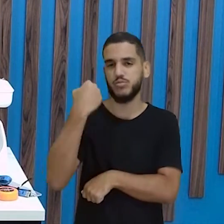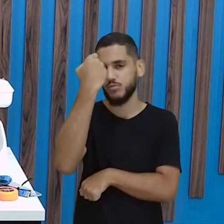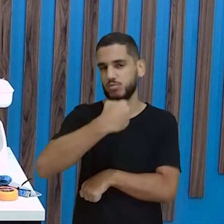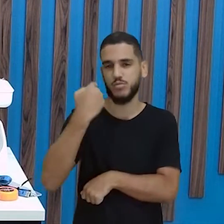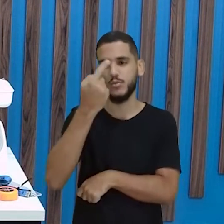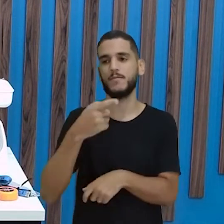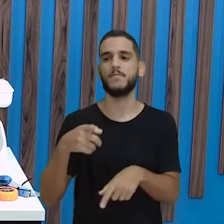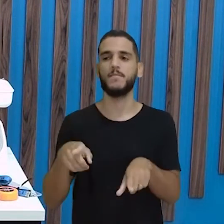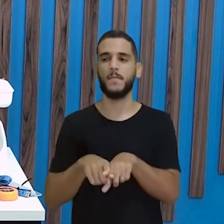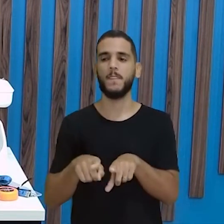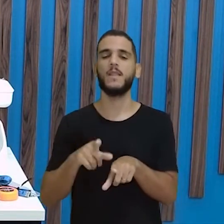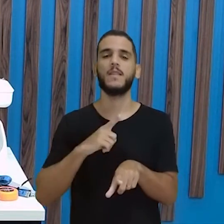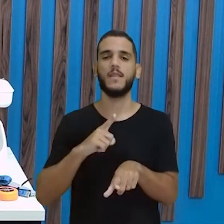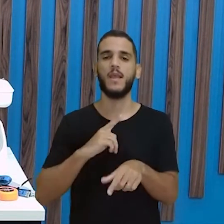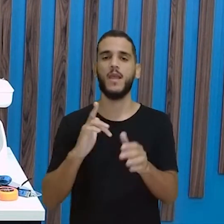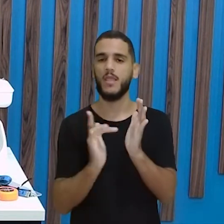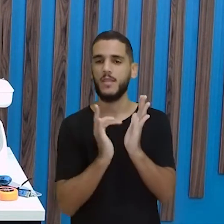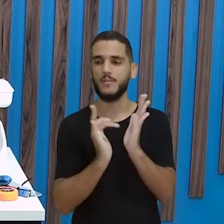relógio digital